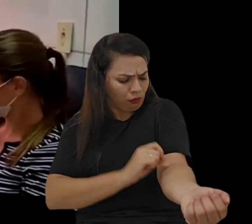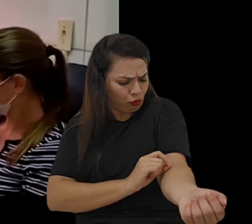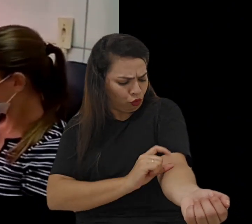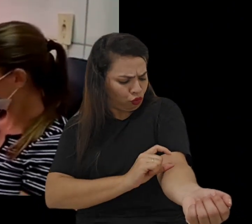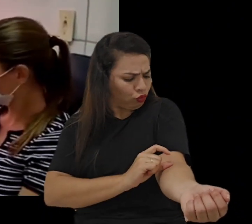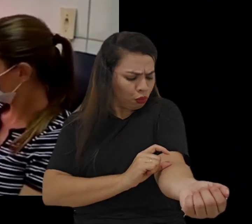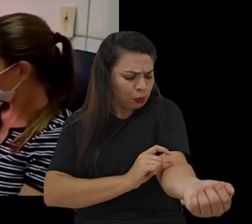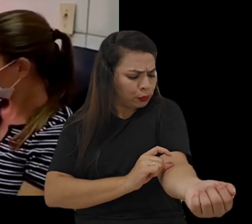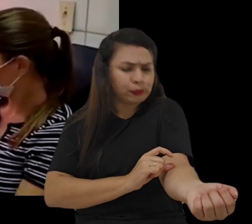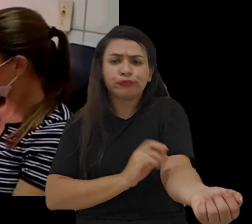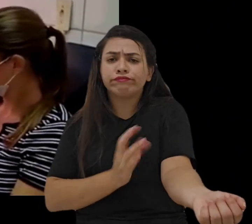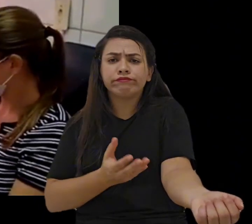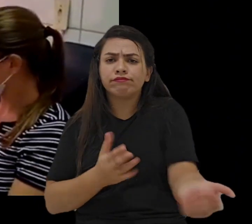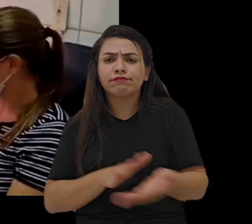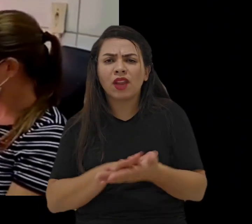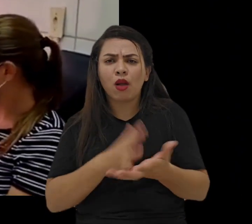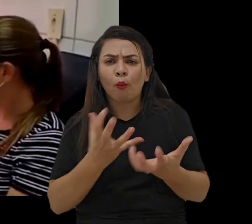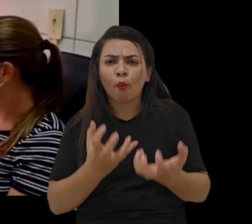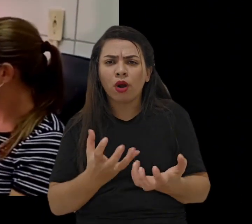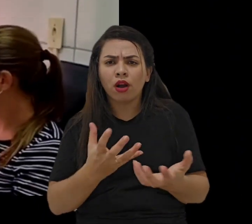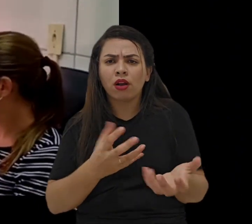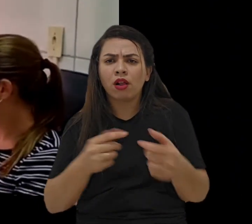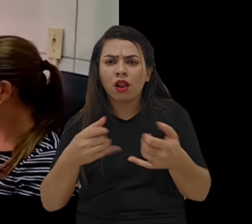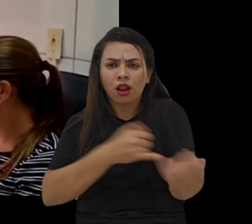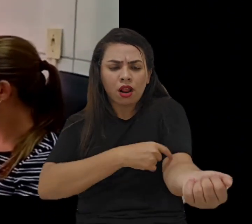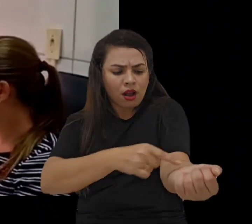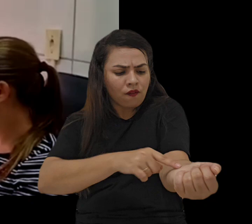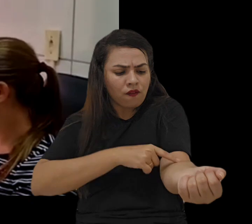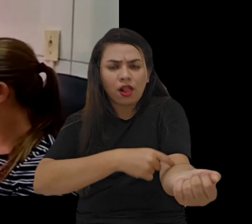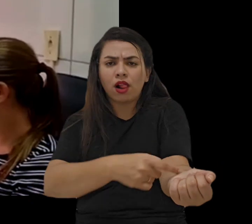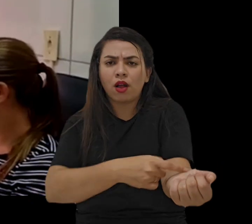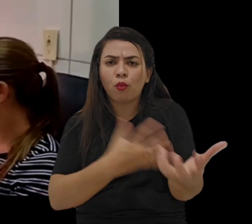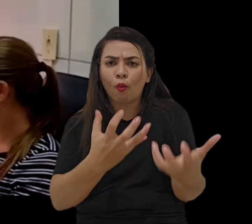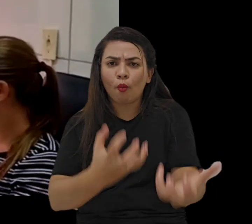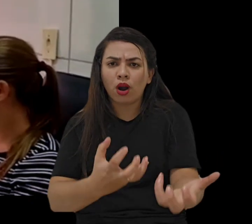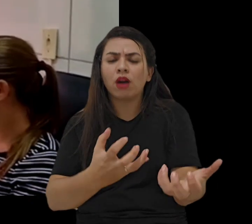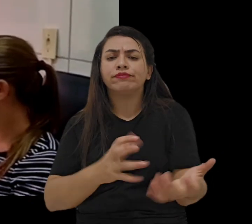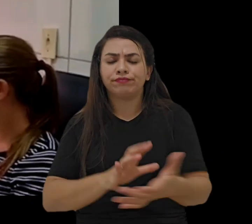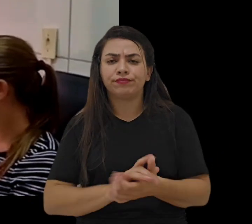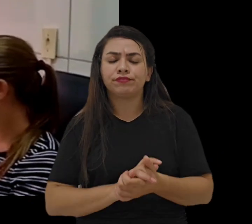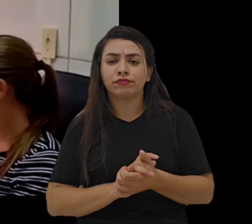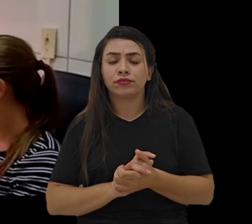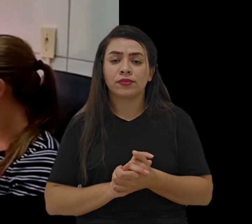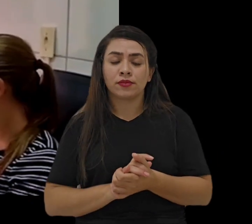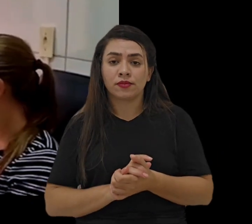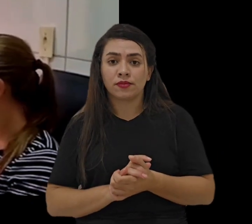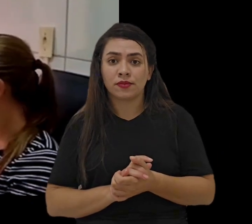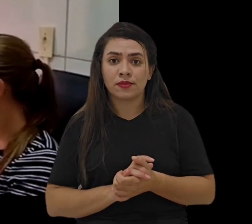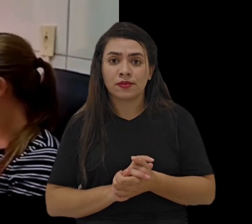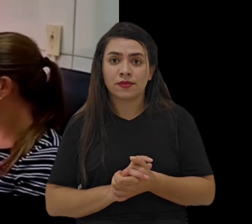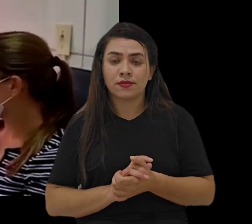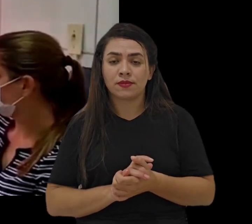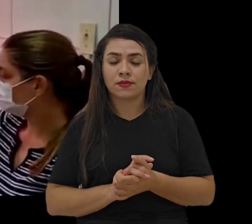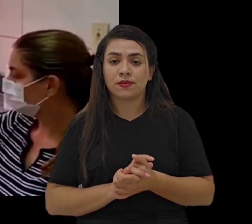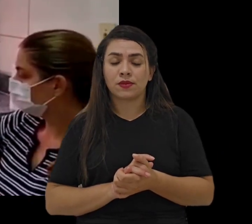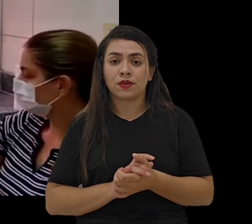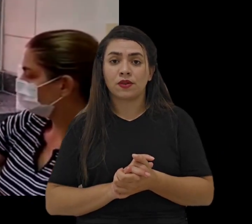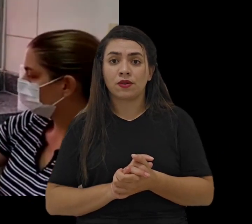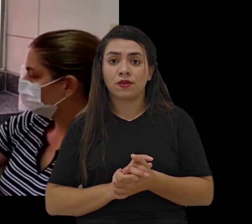Tá? Bom, então a gente vai, já vi que os dois braços dá para coletar, o material